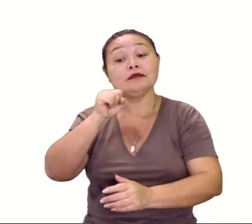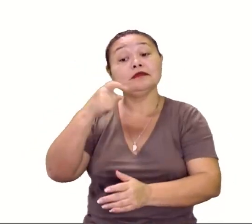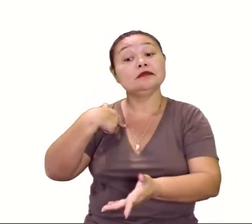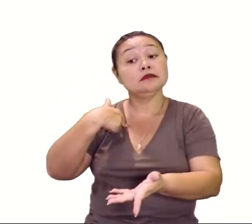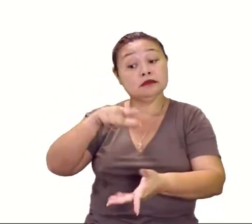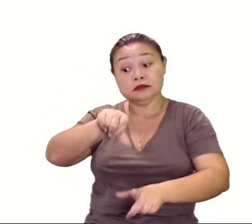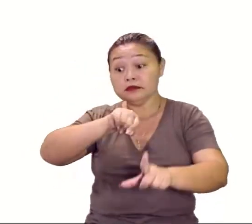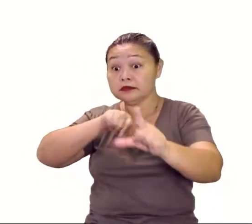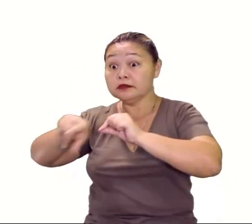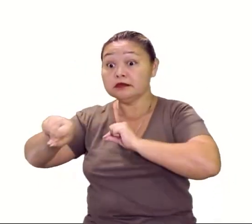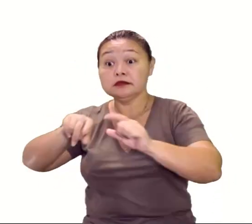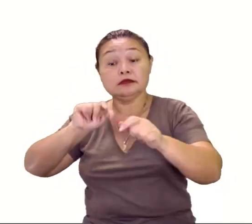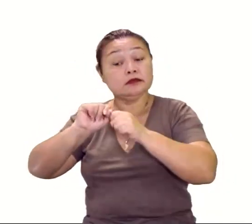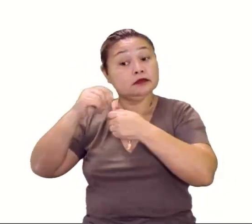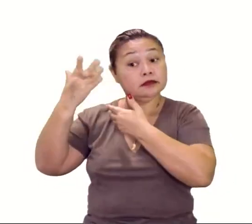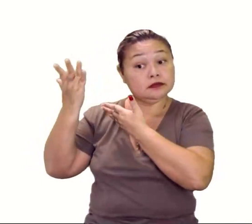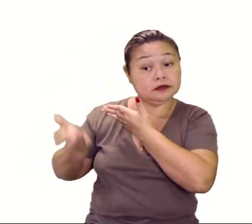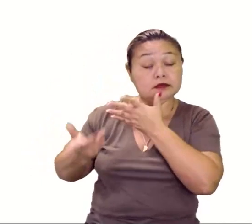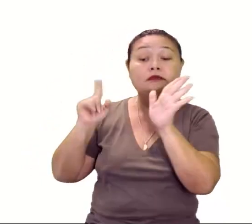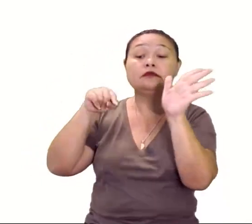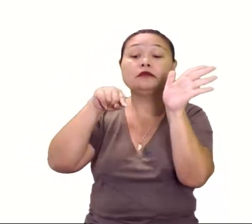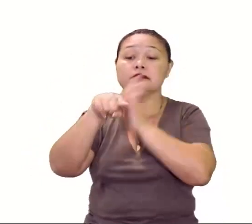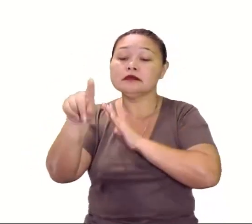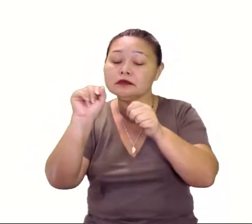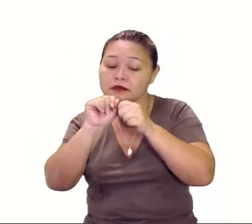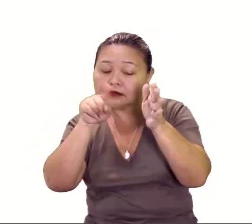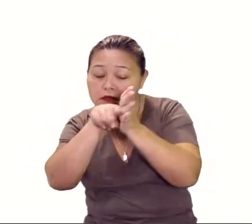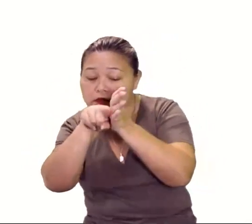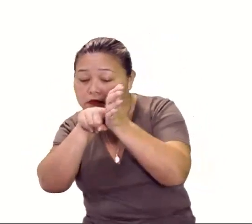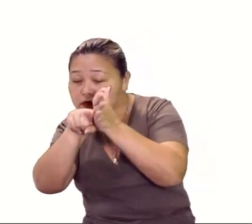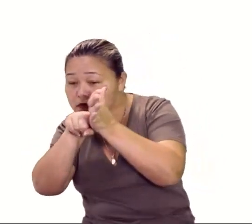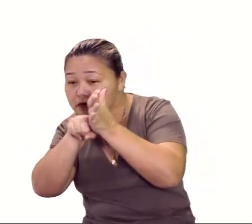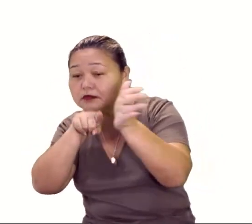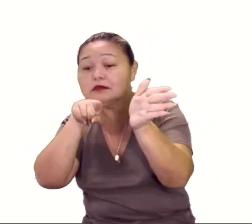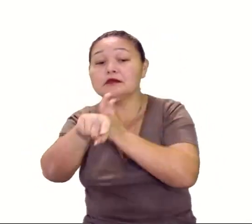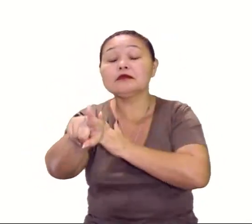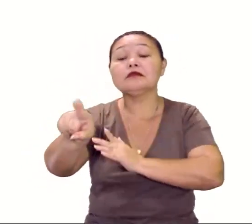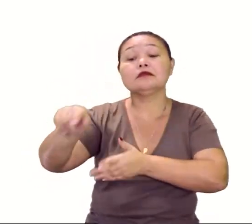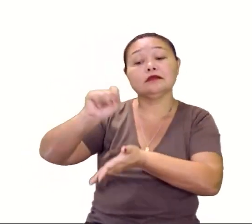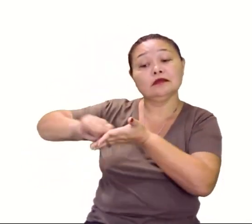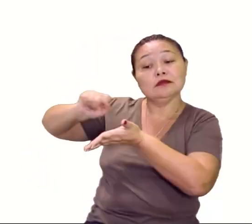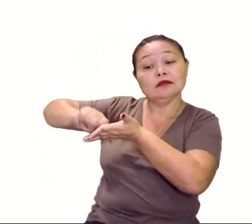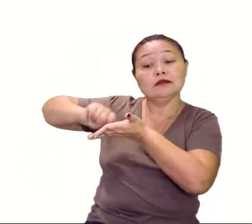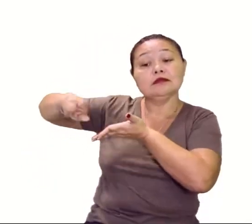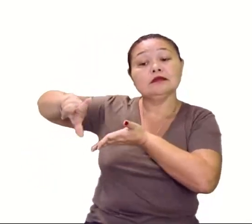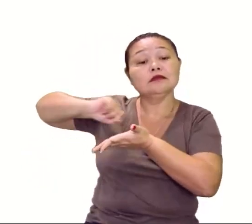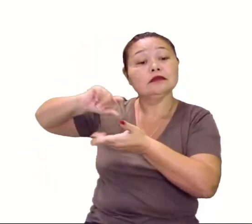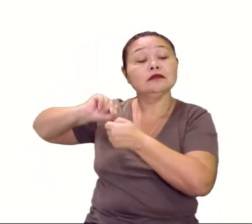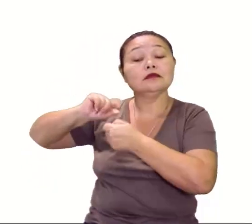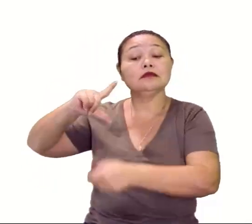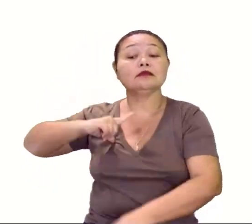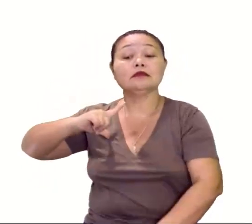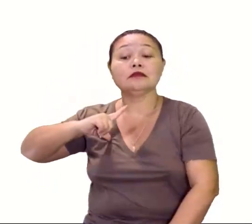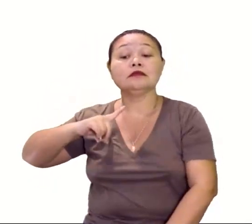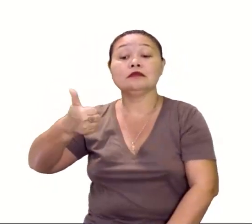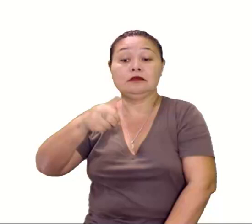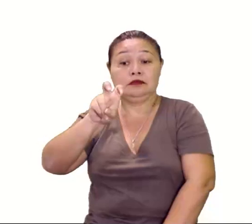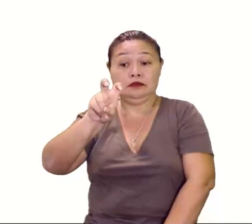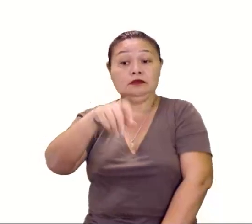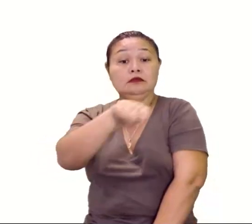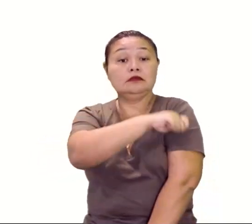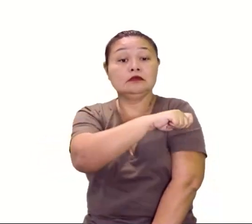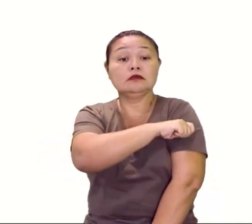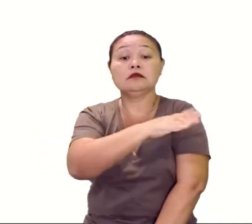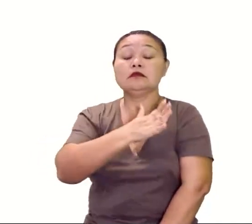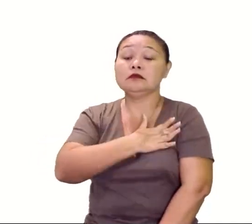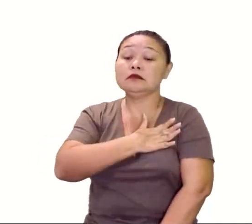seguintes preferências. Então, tá aí, foi feita a pesquisa e nós anotamos aqui as preferências. Dentre as preferências, nós temos que 15